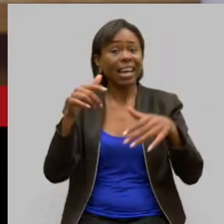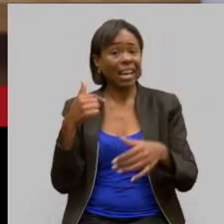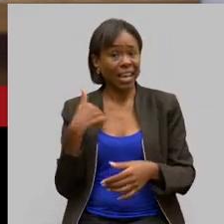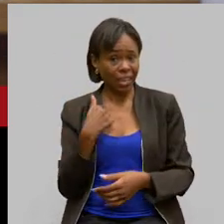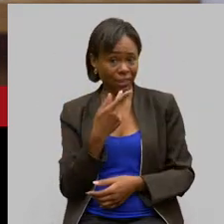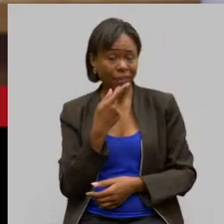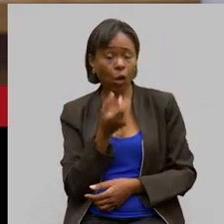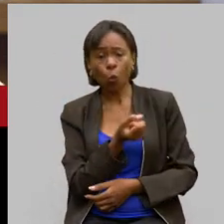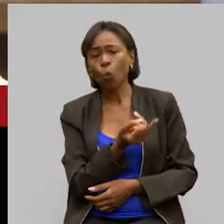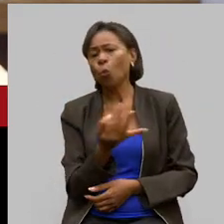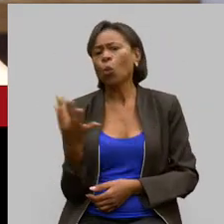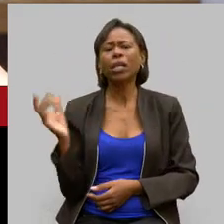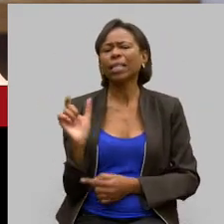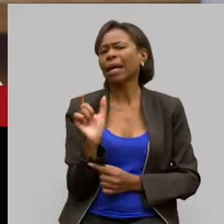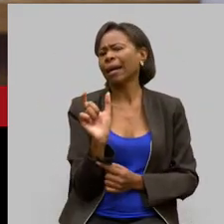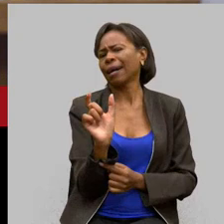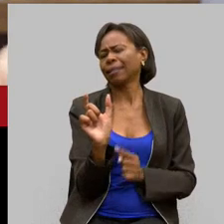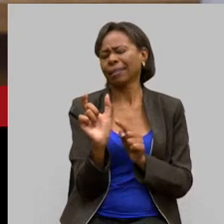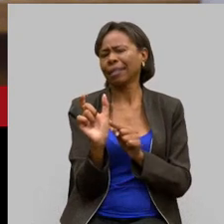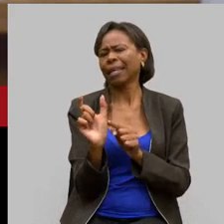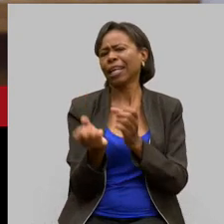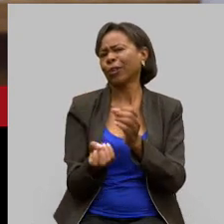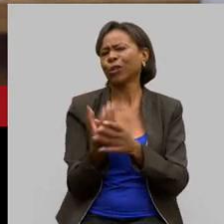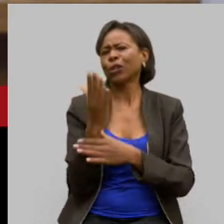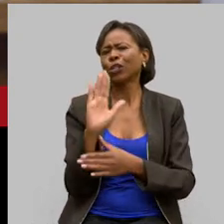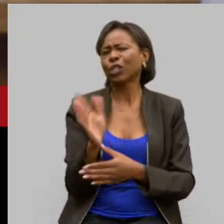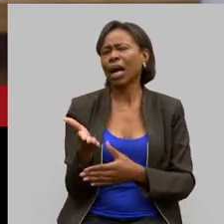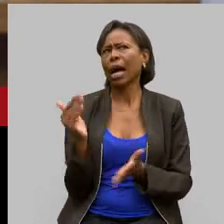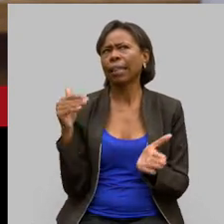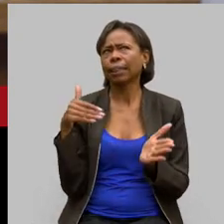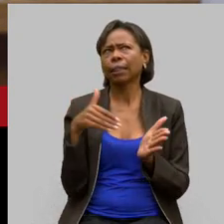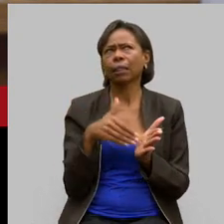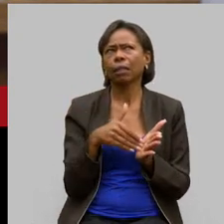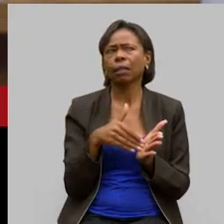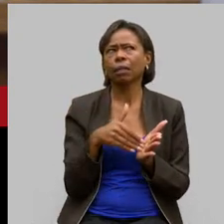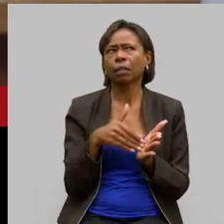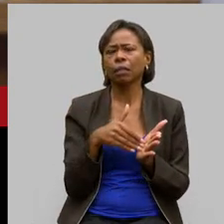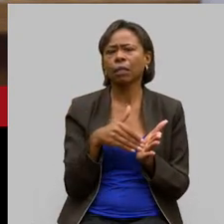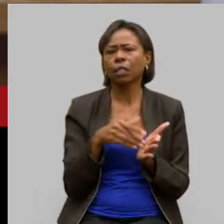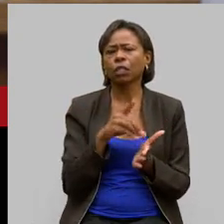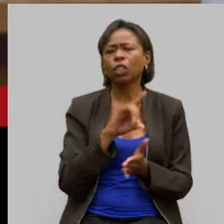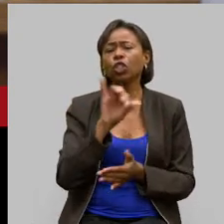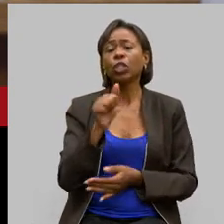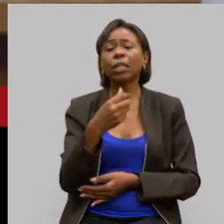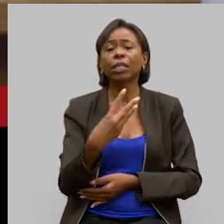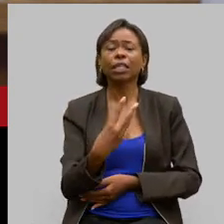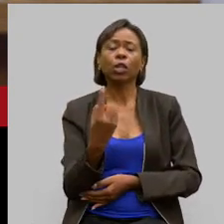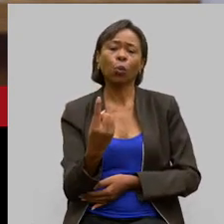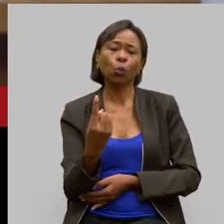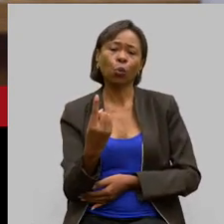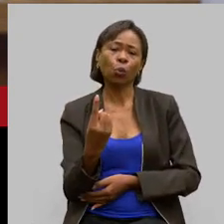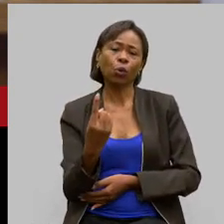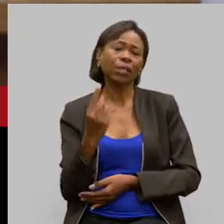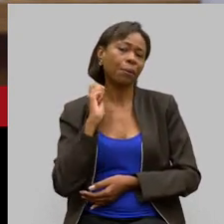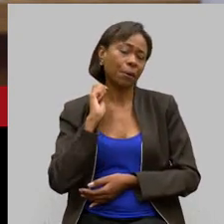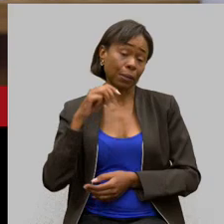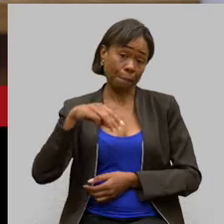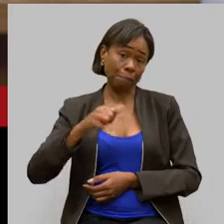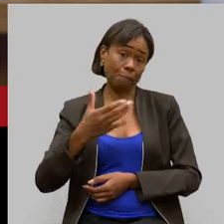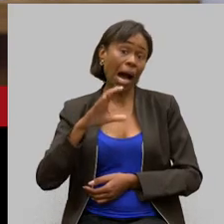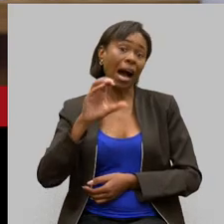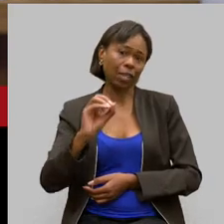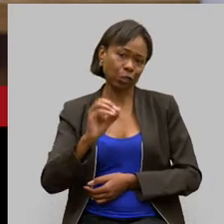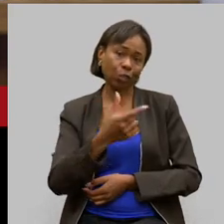de carteiras emitidas até a data de 31/03 2024 nós temos mais de